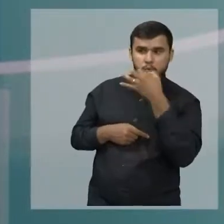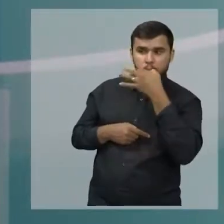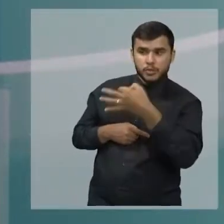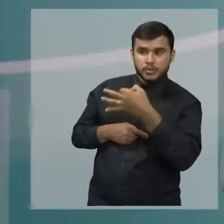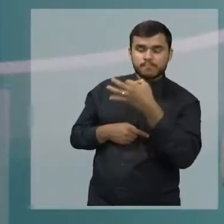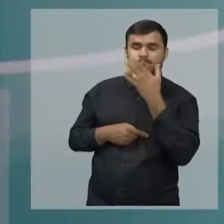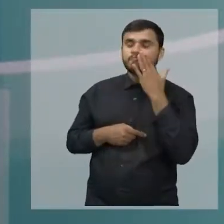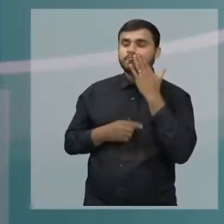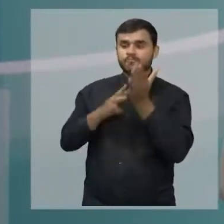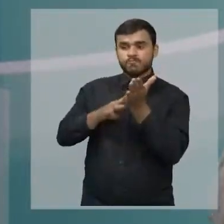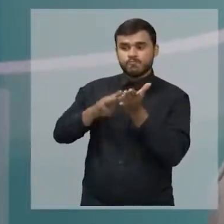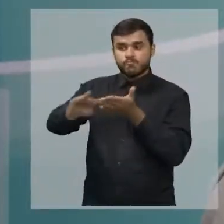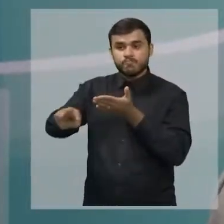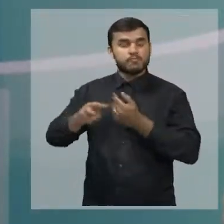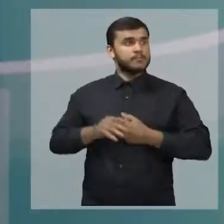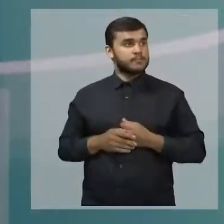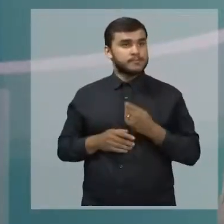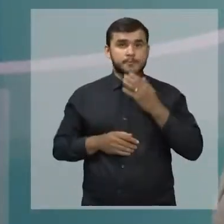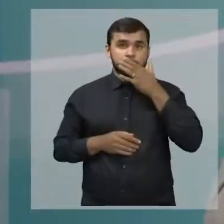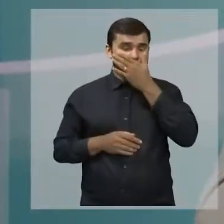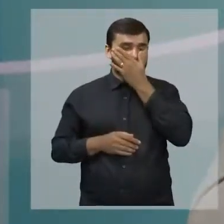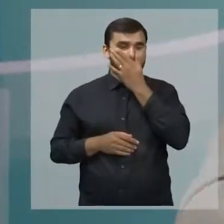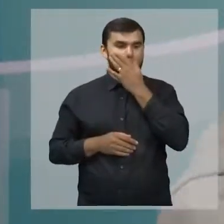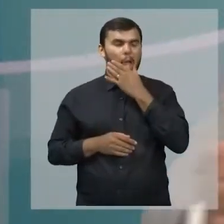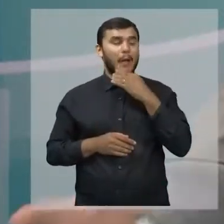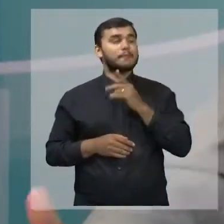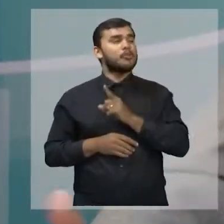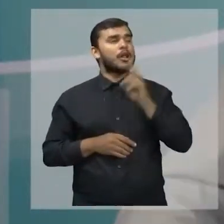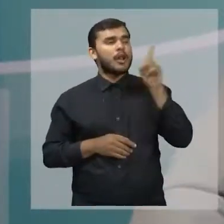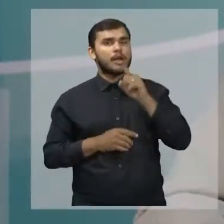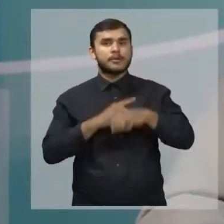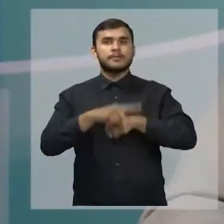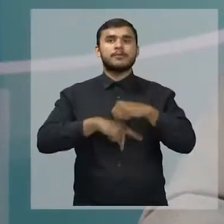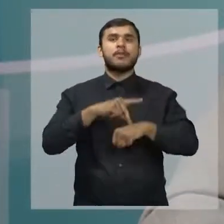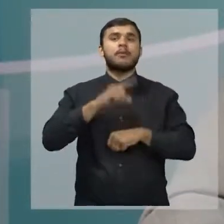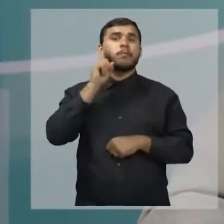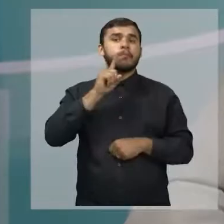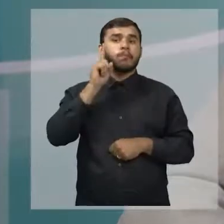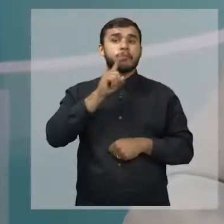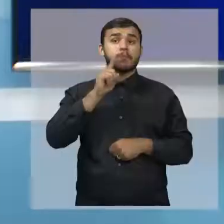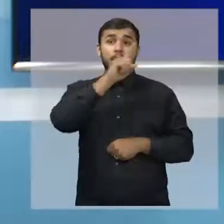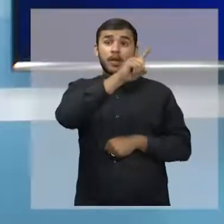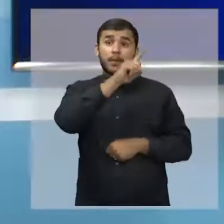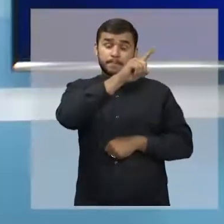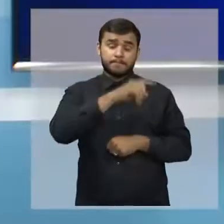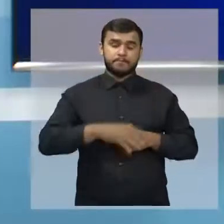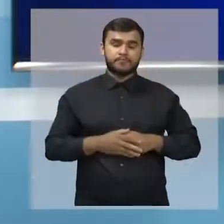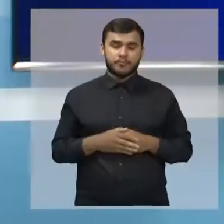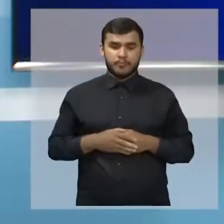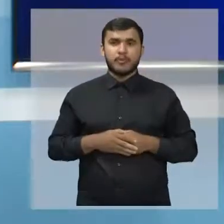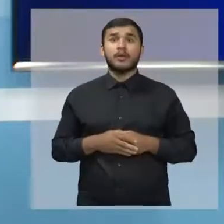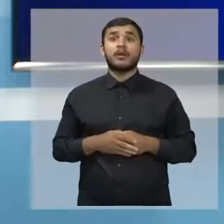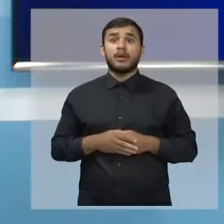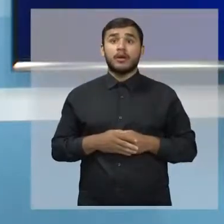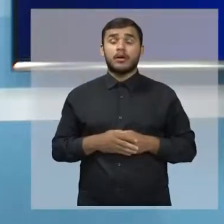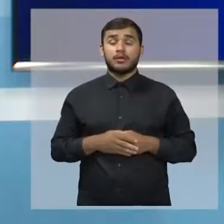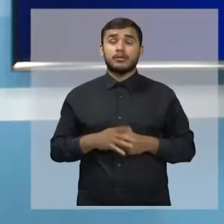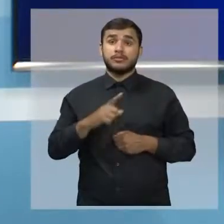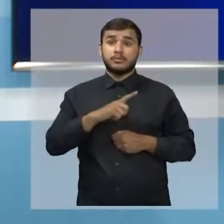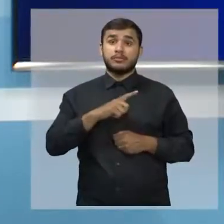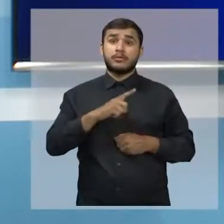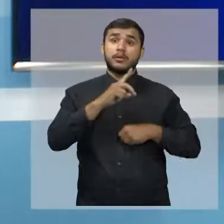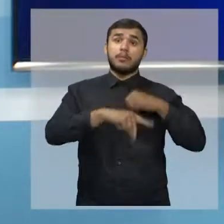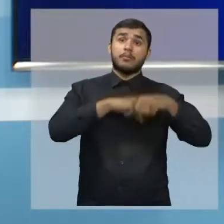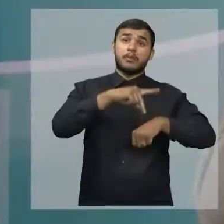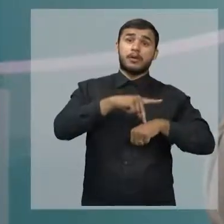um bairro no Brexit, que foi o plebiscito nacional do Reino Unido, que a Inglaterra saiu da